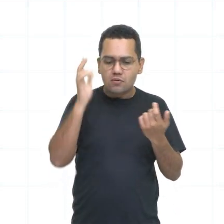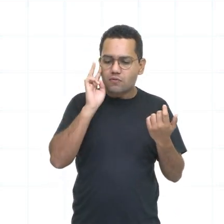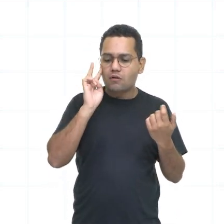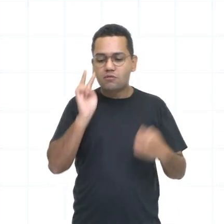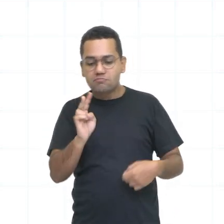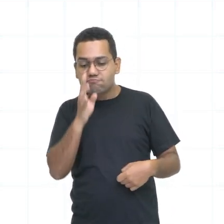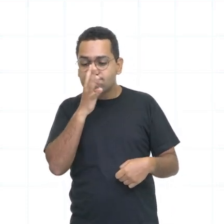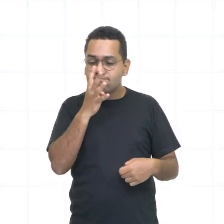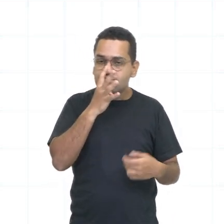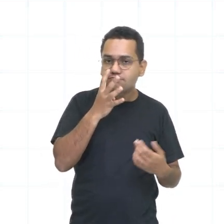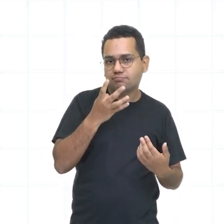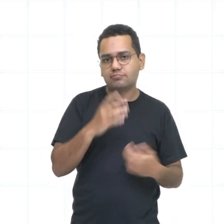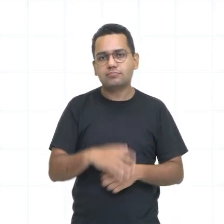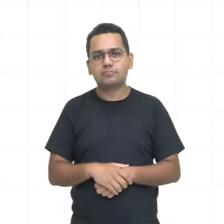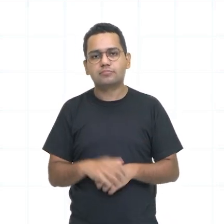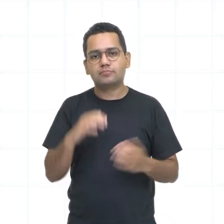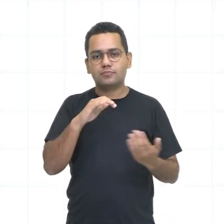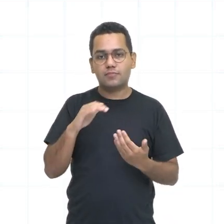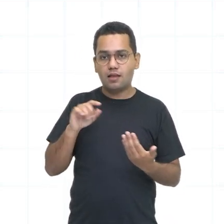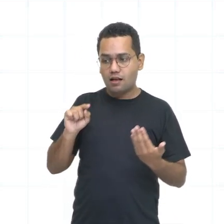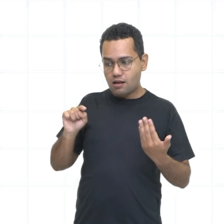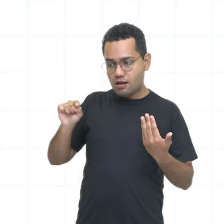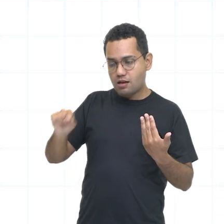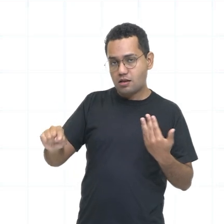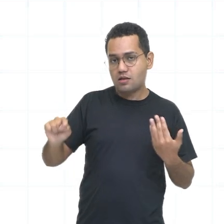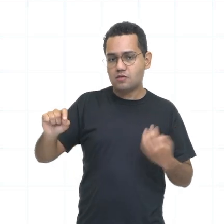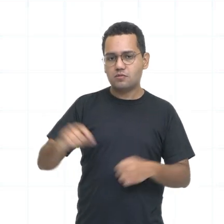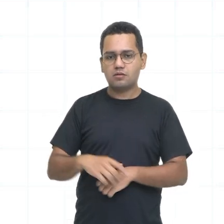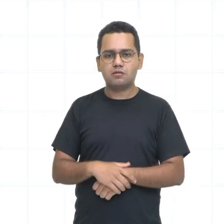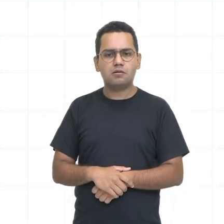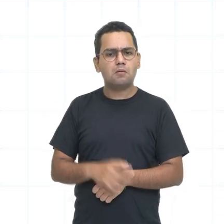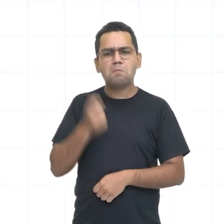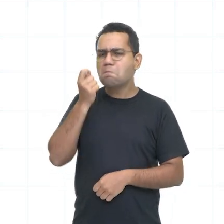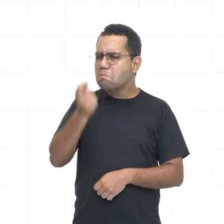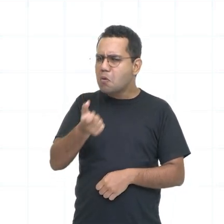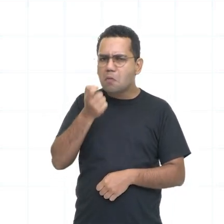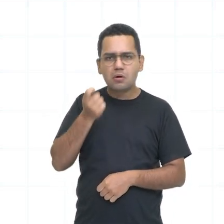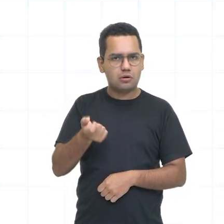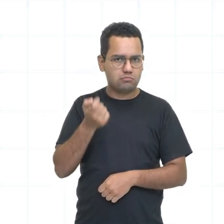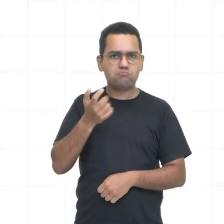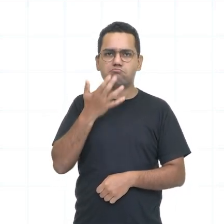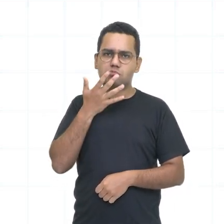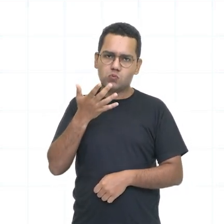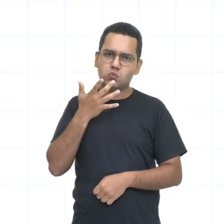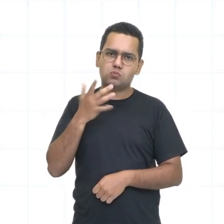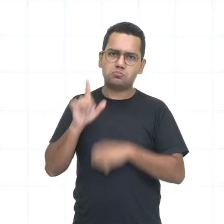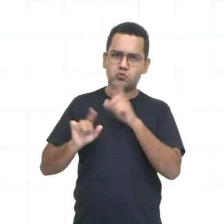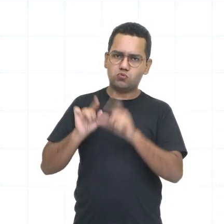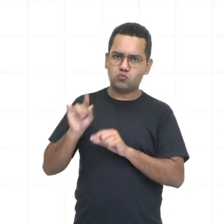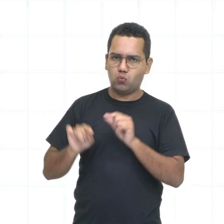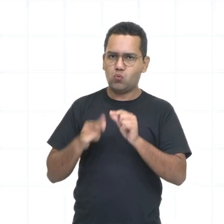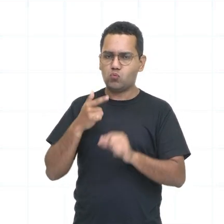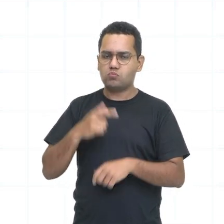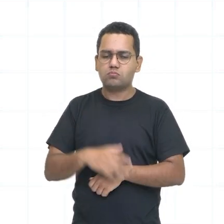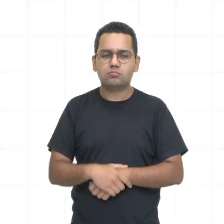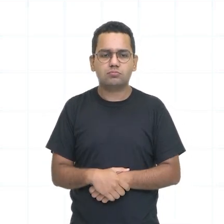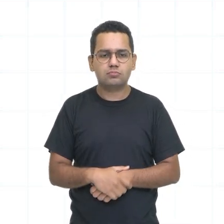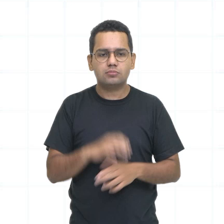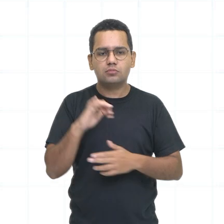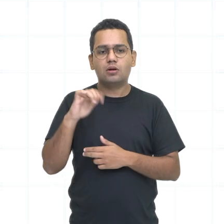obra ali. Já no minimalismo, ele utiliza o mínimo de cores possíveis.